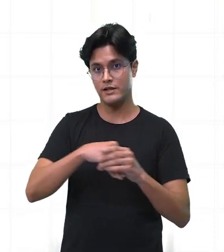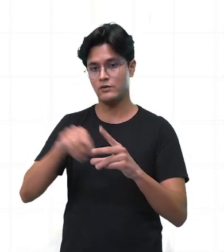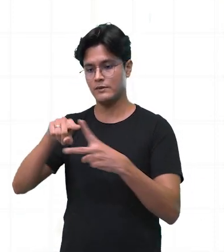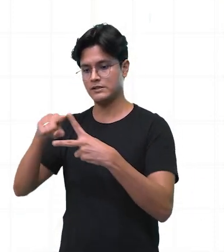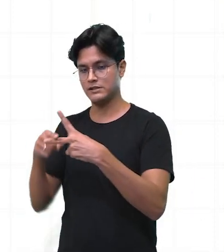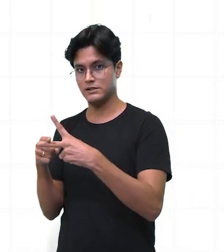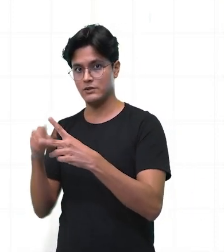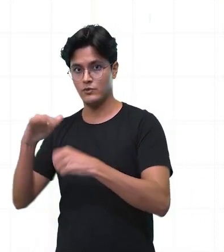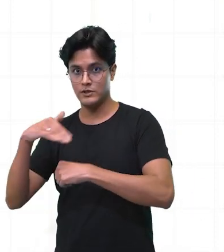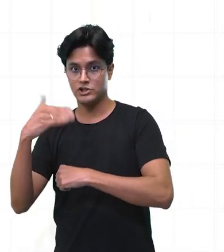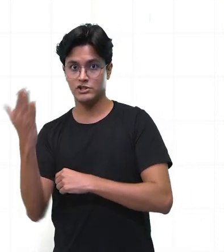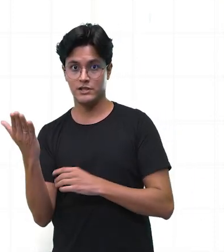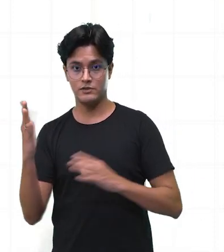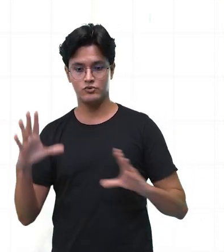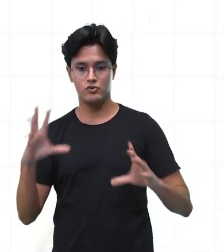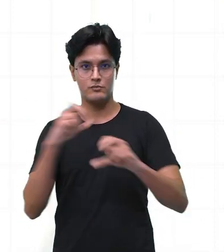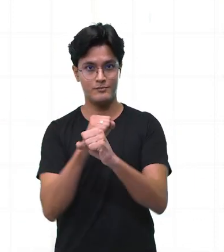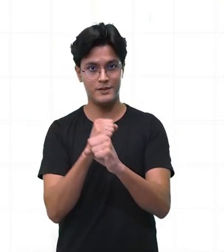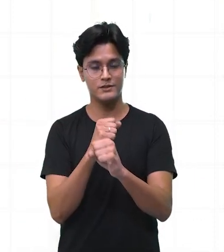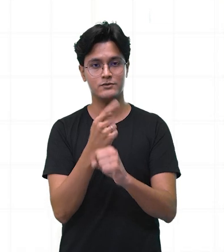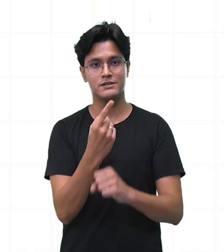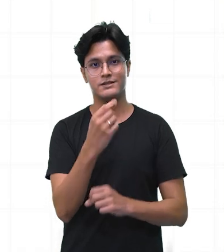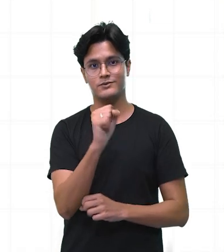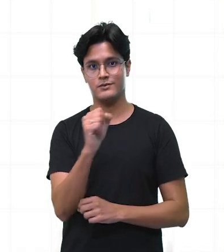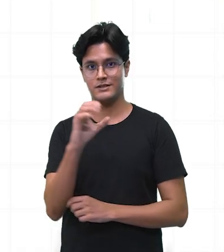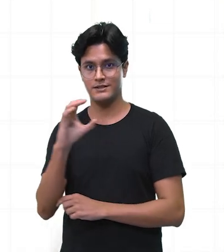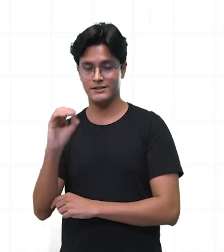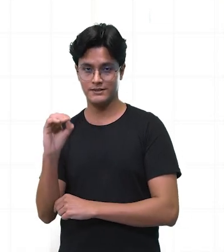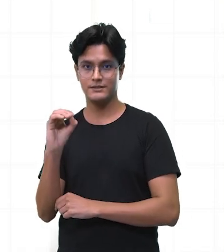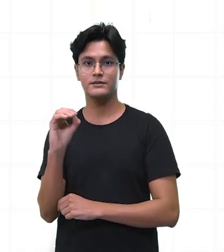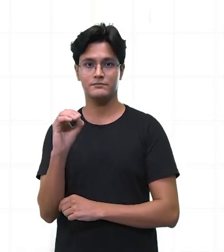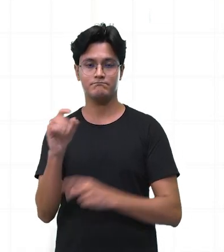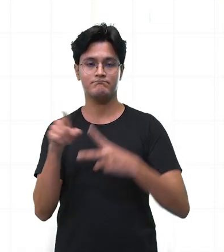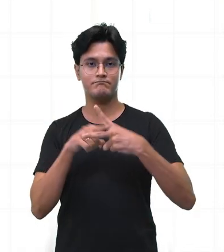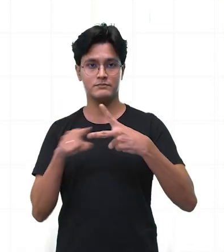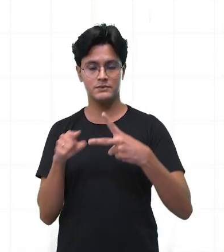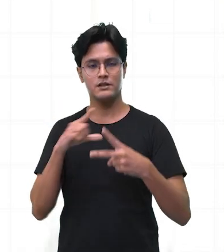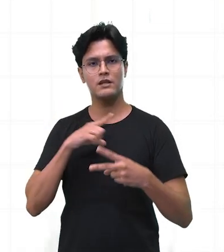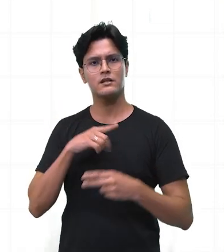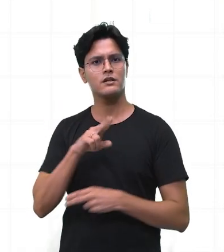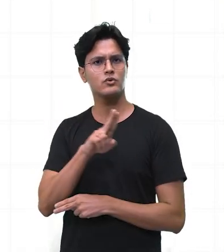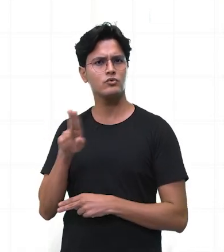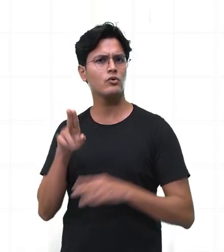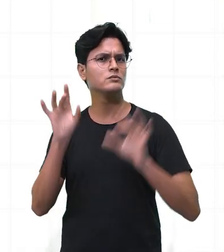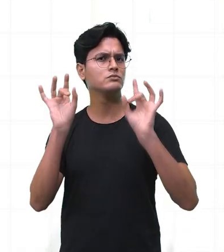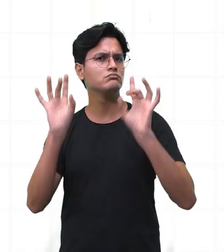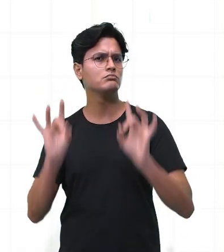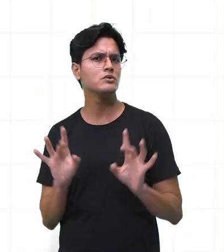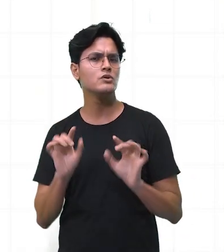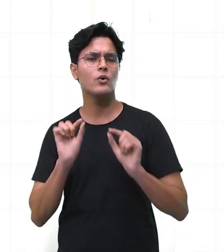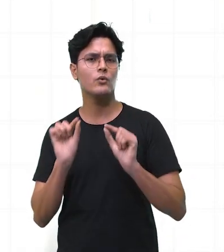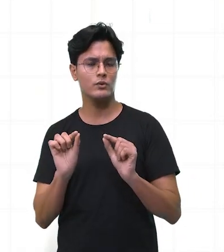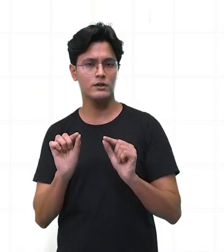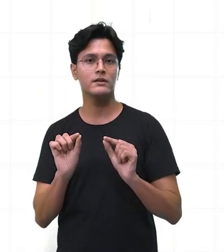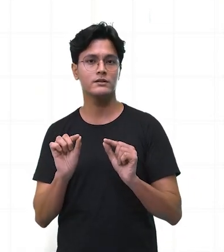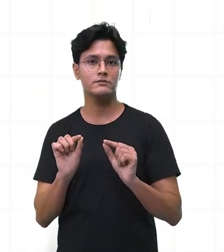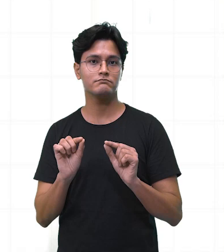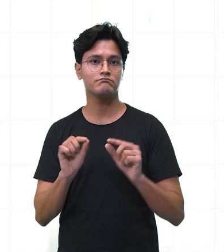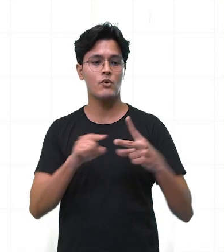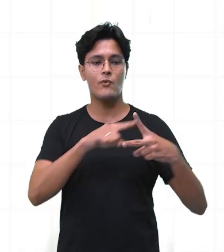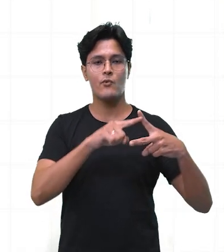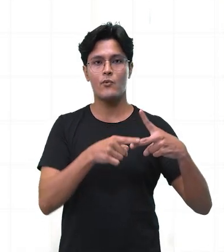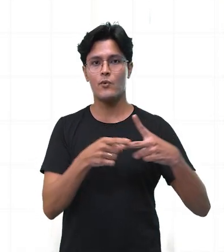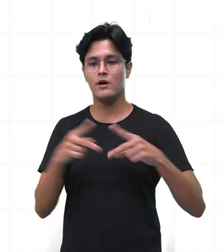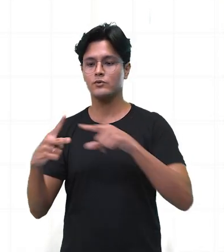juntos 180 graus. E eles recebem um nome especial quando isso acontece. Quando a soma de dois